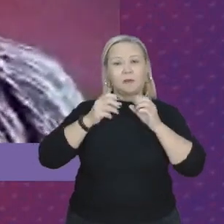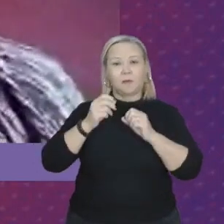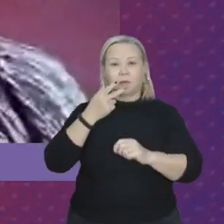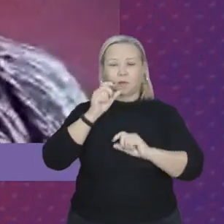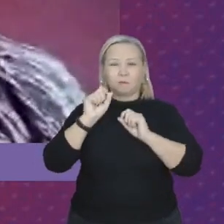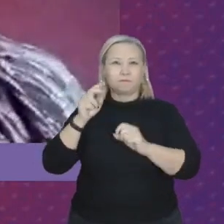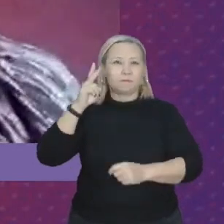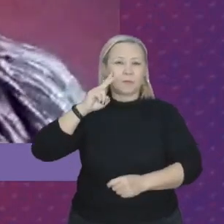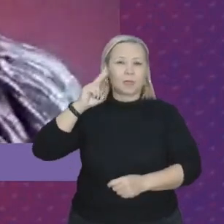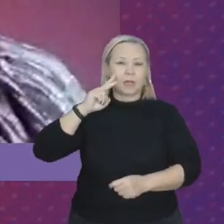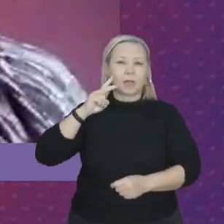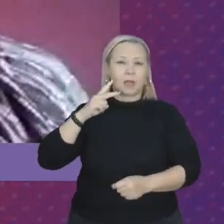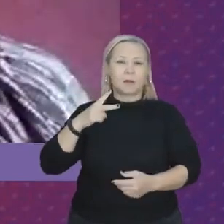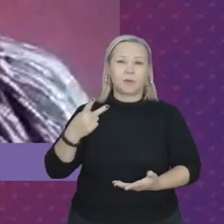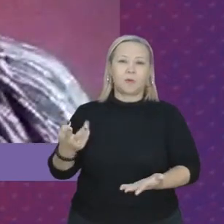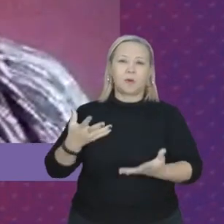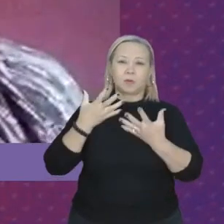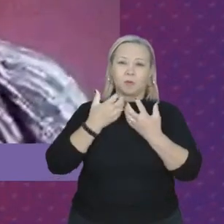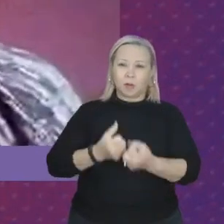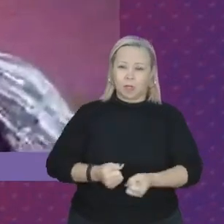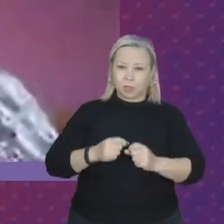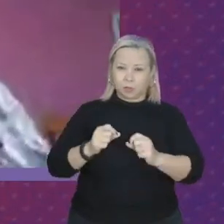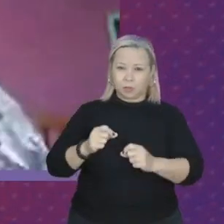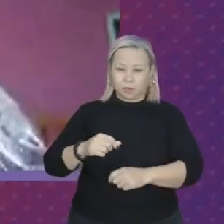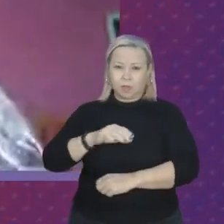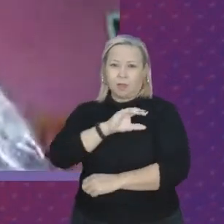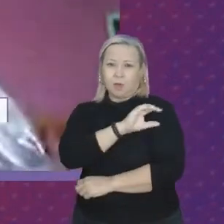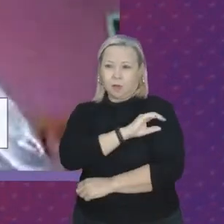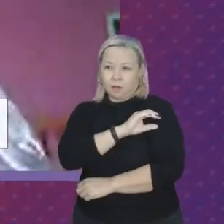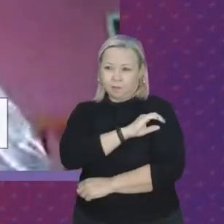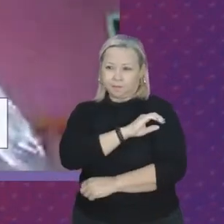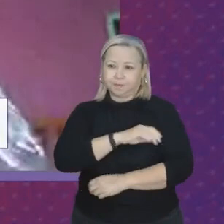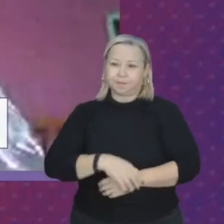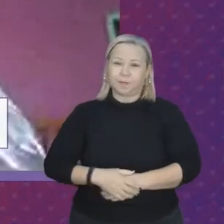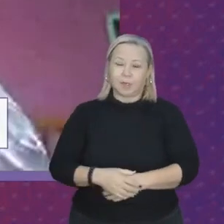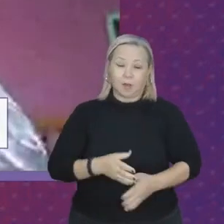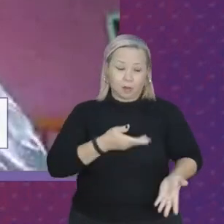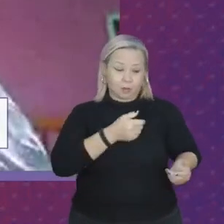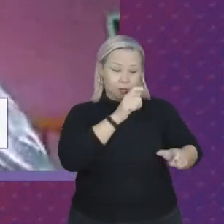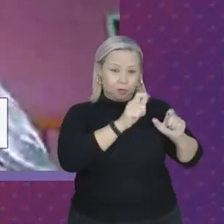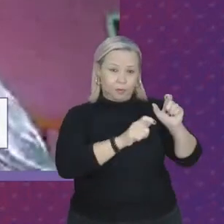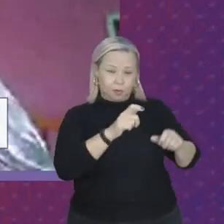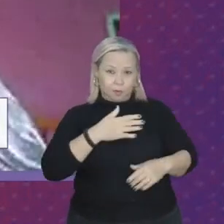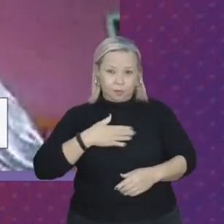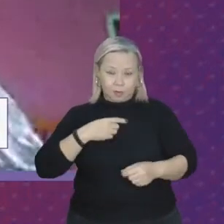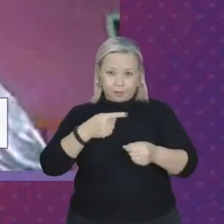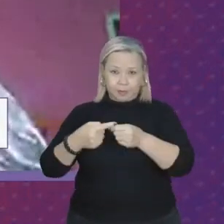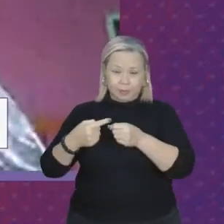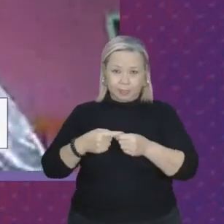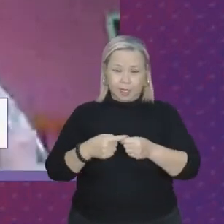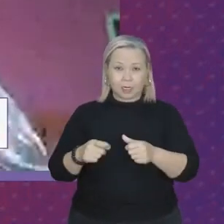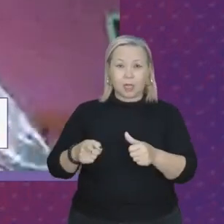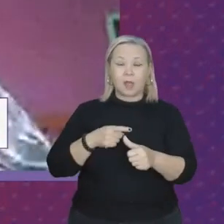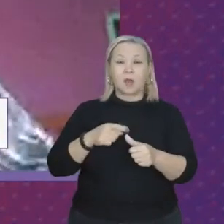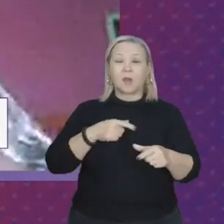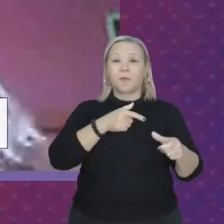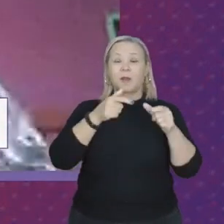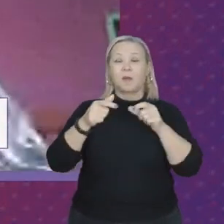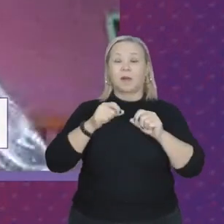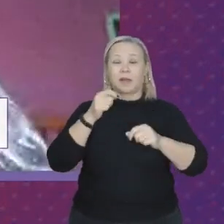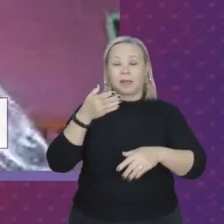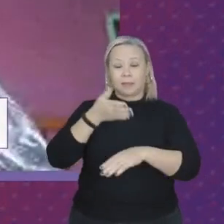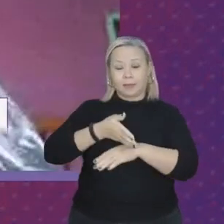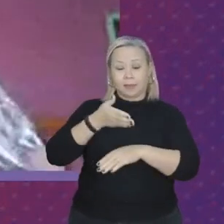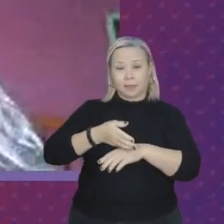quando eu assumi a coordenadoria de juventude da minha cidade, foi o primeiro espaço que essa participação política